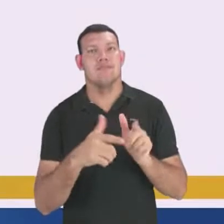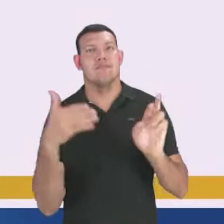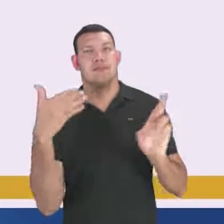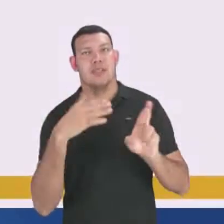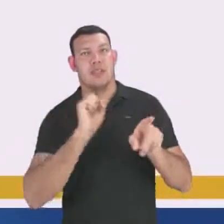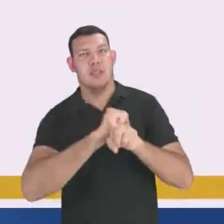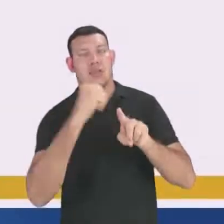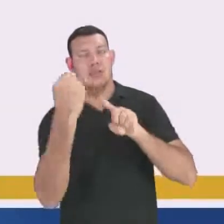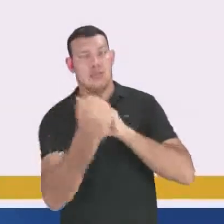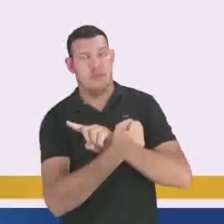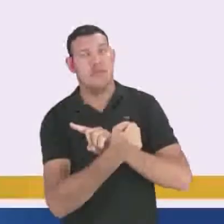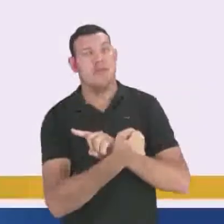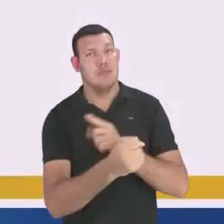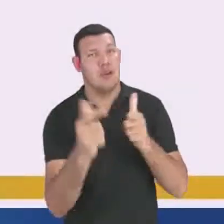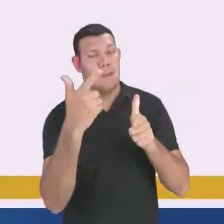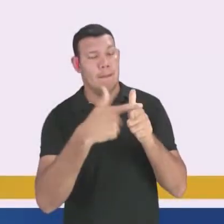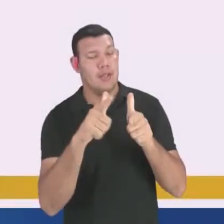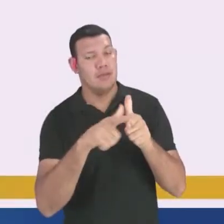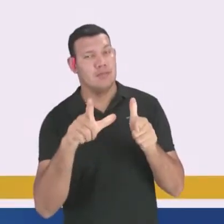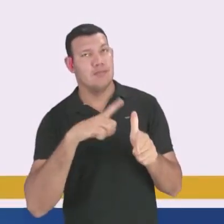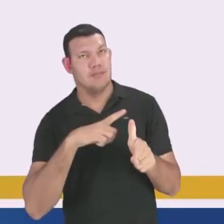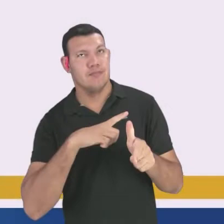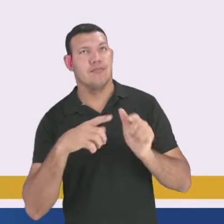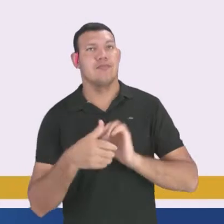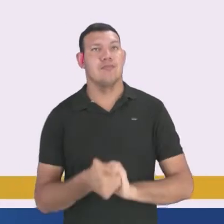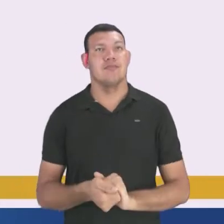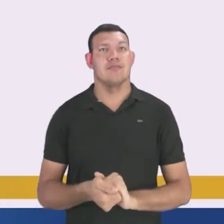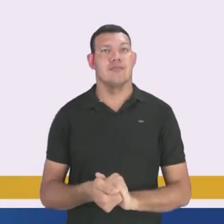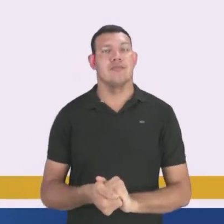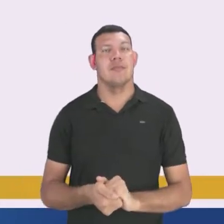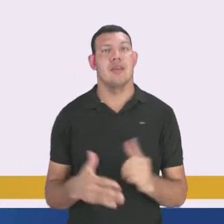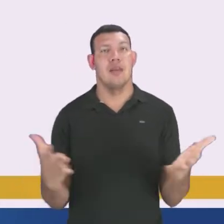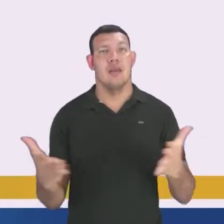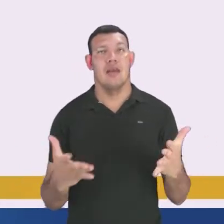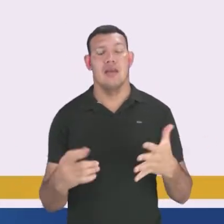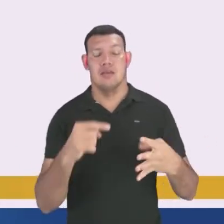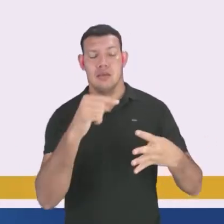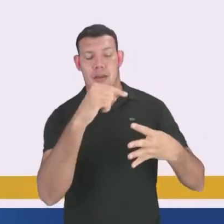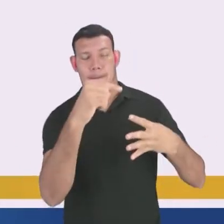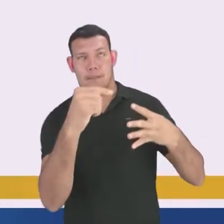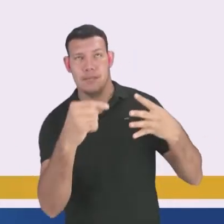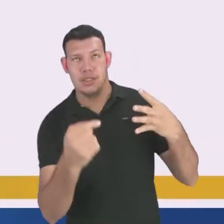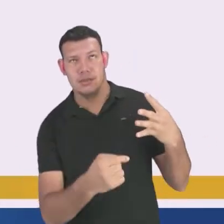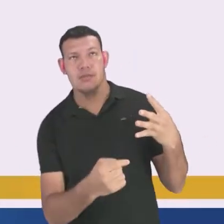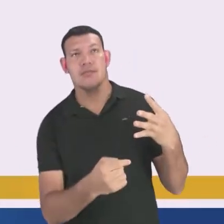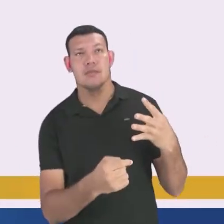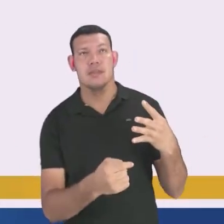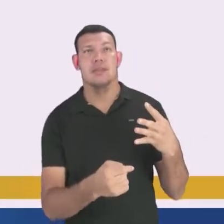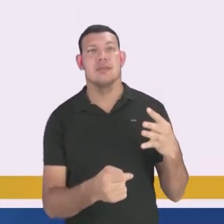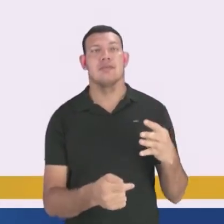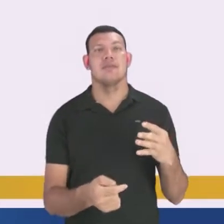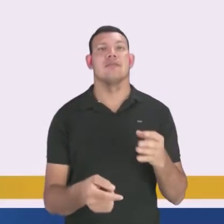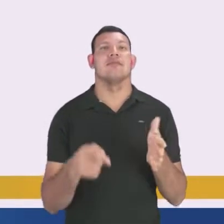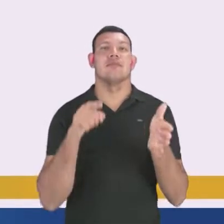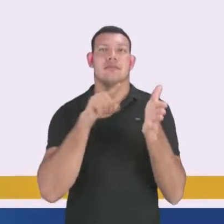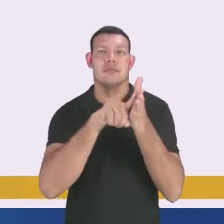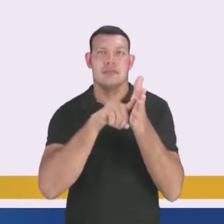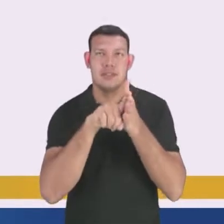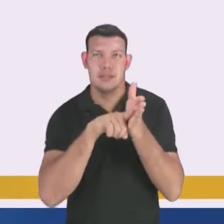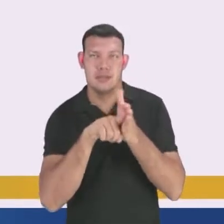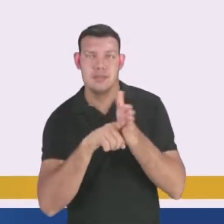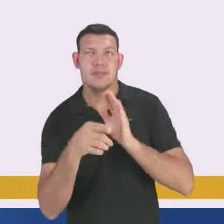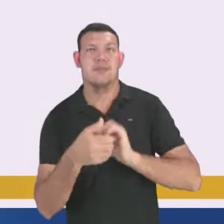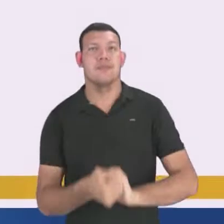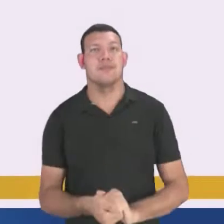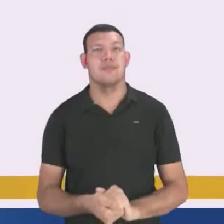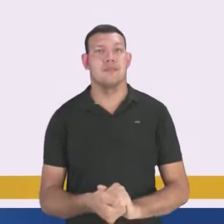gravidade de tais problemas. Então vamos falar sobre as etapas básicas aí de uma pesquisa estatística.